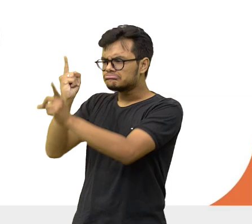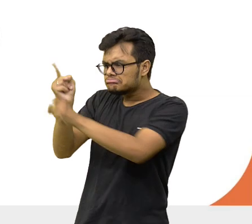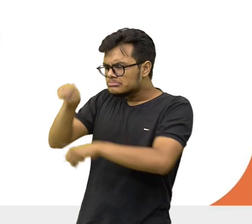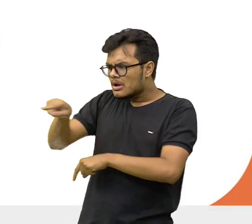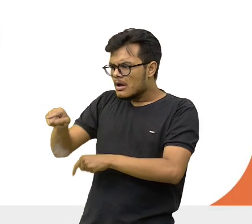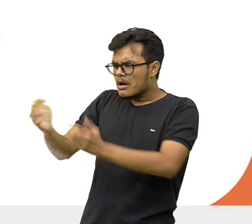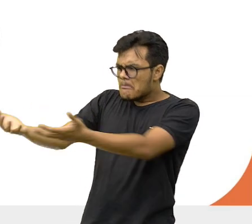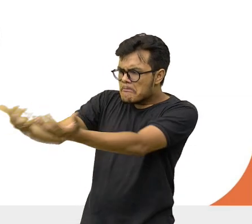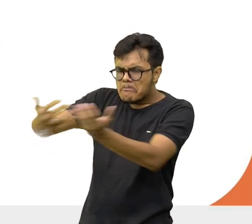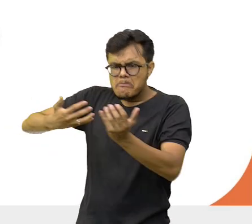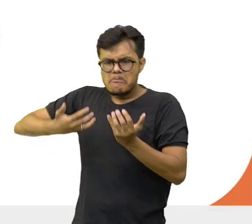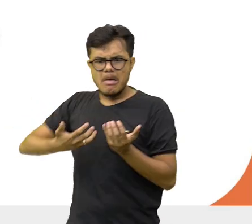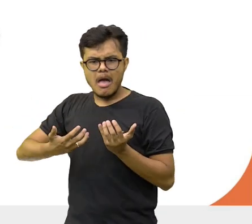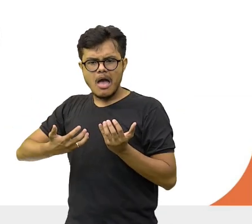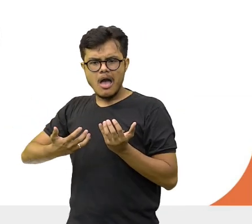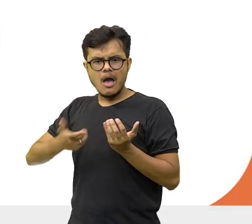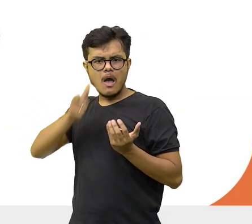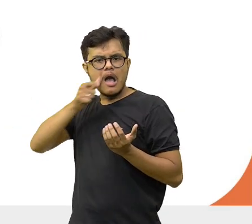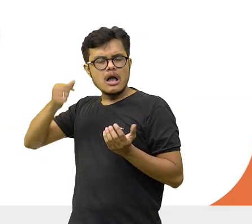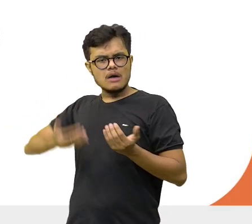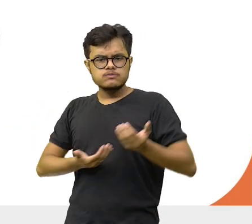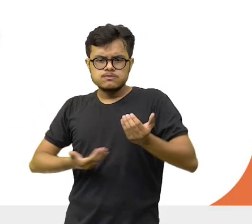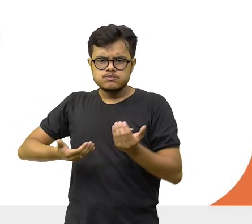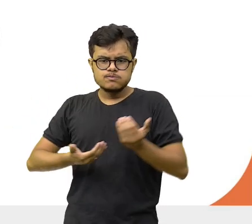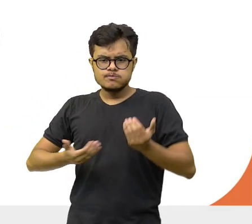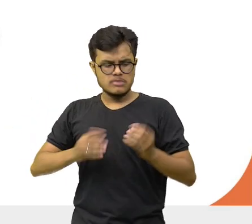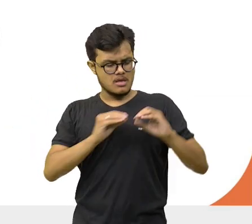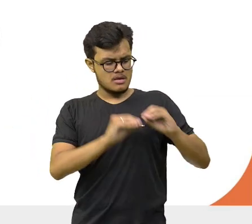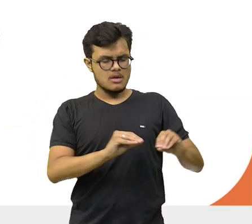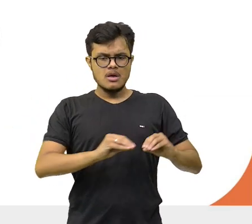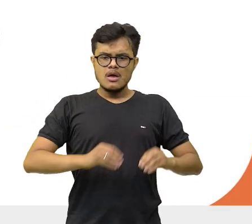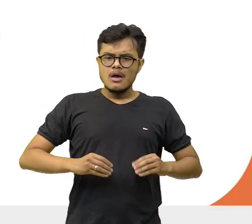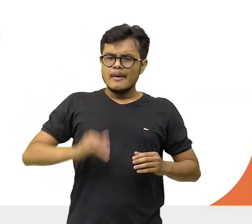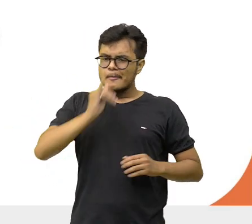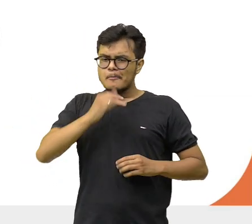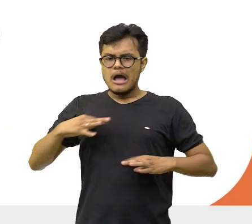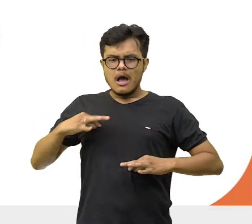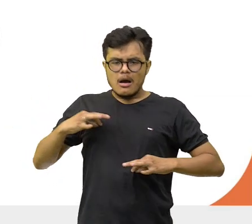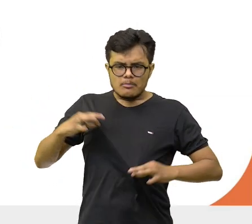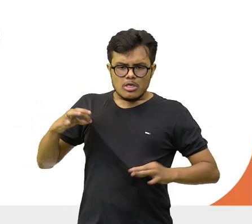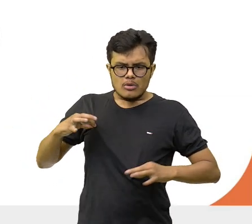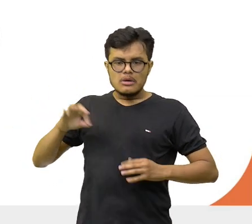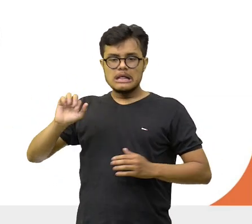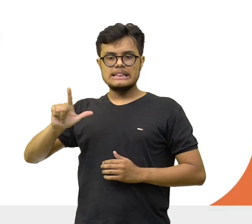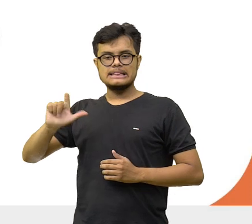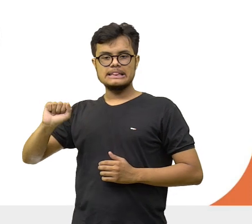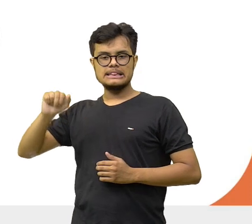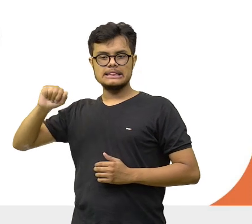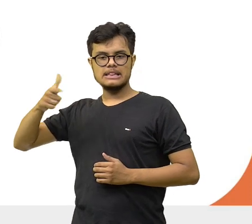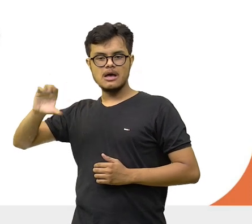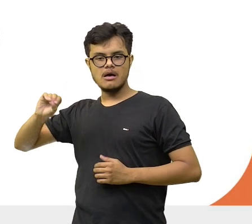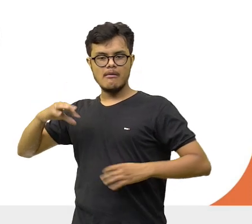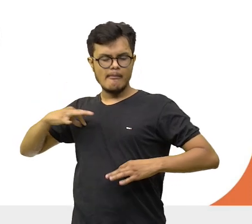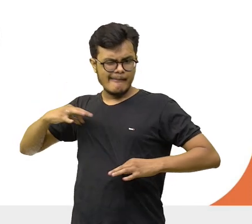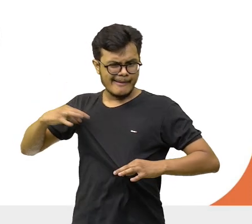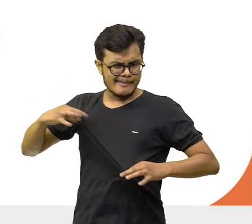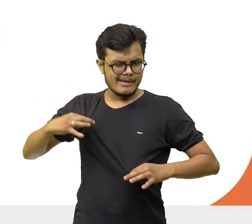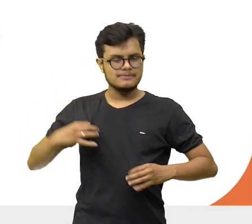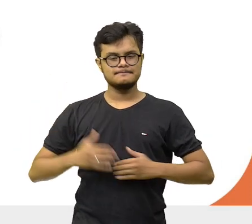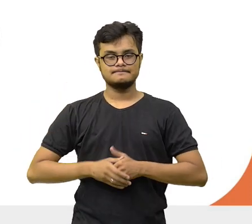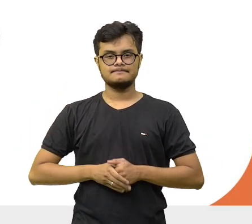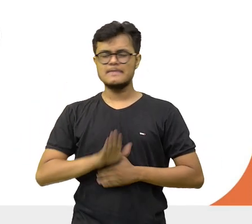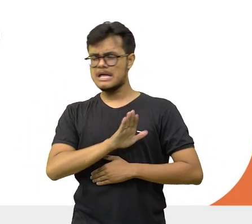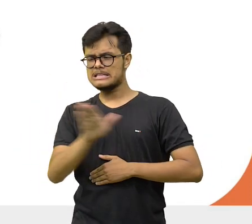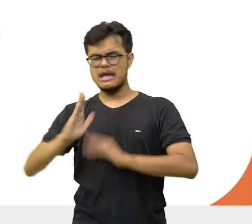colo e acomodou-se em sua blusa de lã, enquanto caminhava em direção à porta de sua